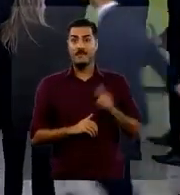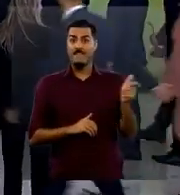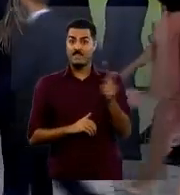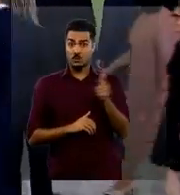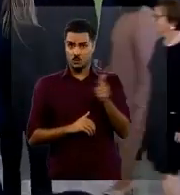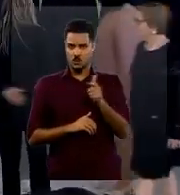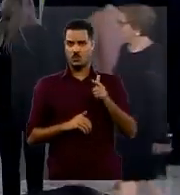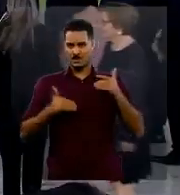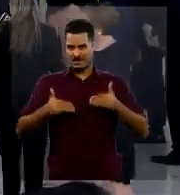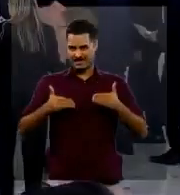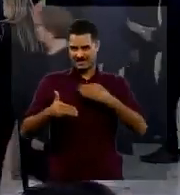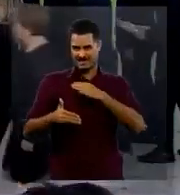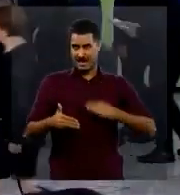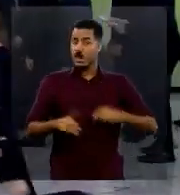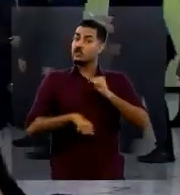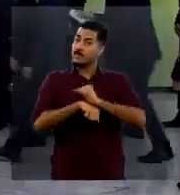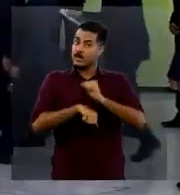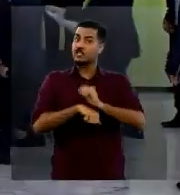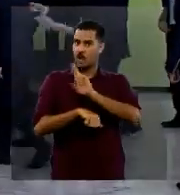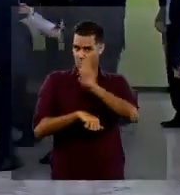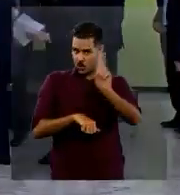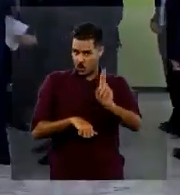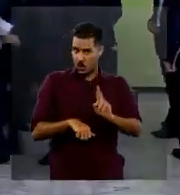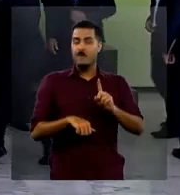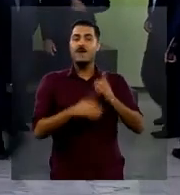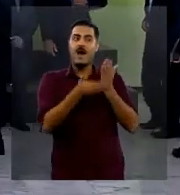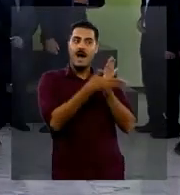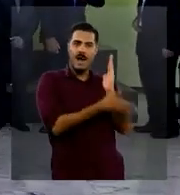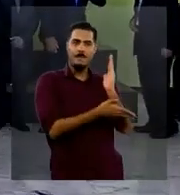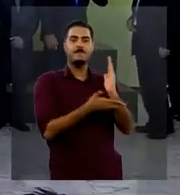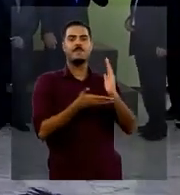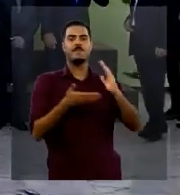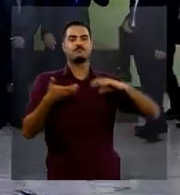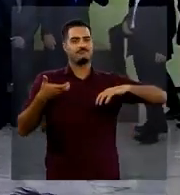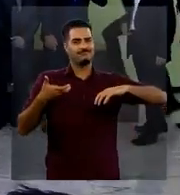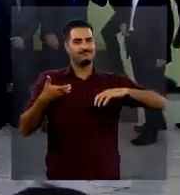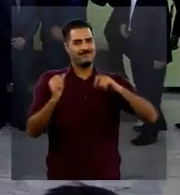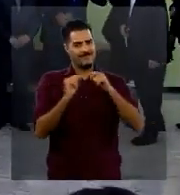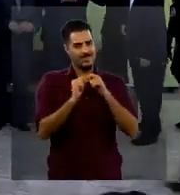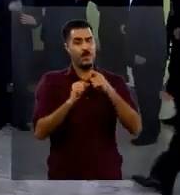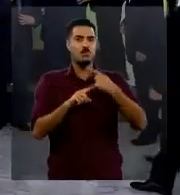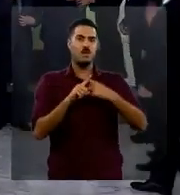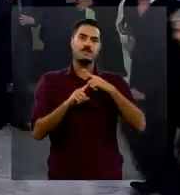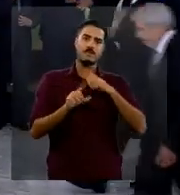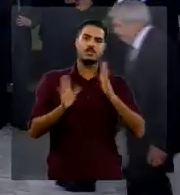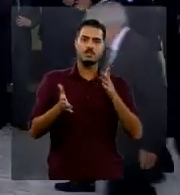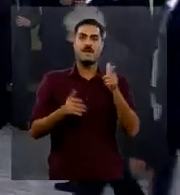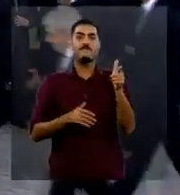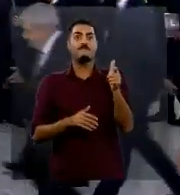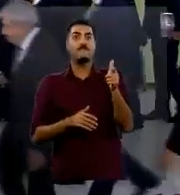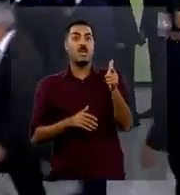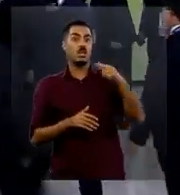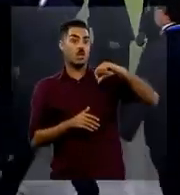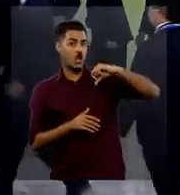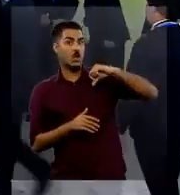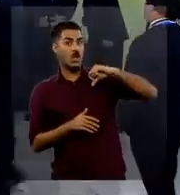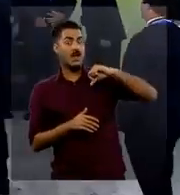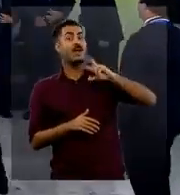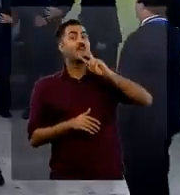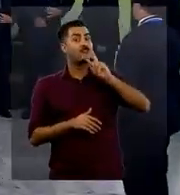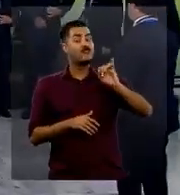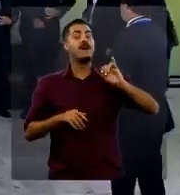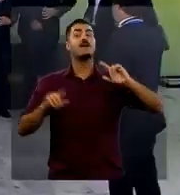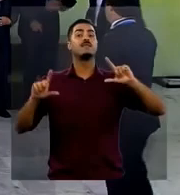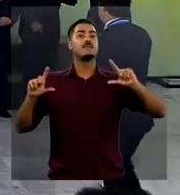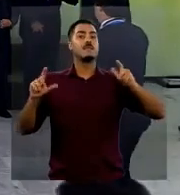ser aprovada pelo Congresso Nacional. Exatamente, porque eles vão ser reduzidos, né? Houve de essa redução. 29 para 22,